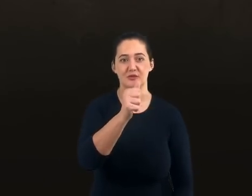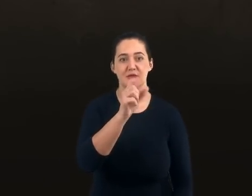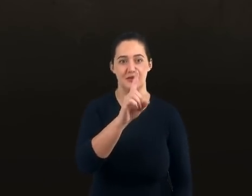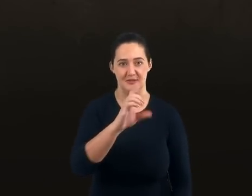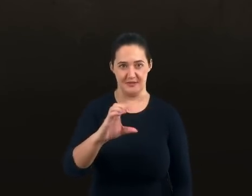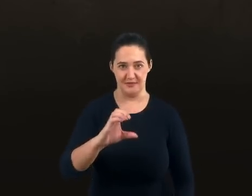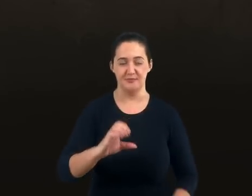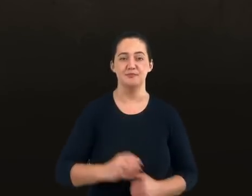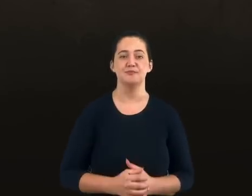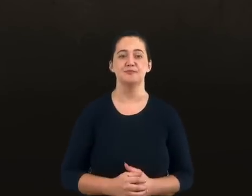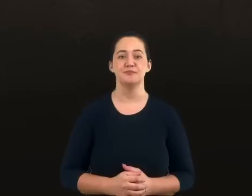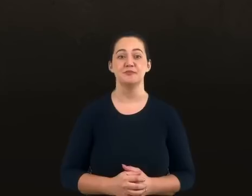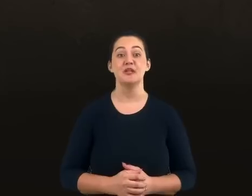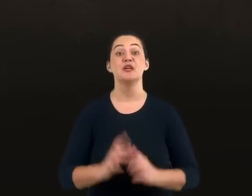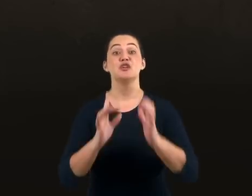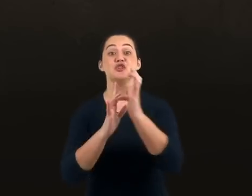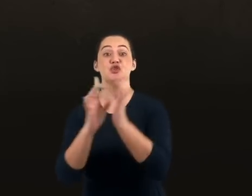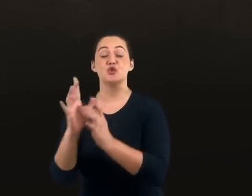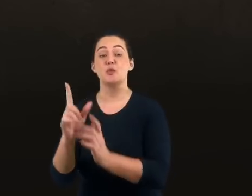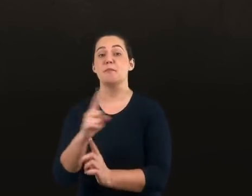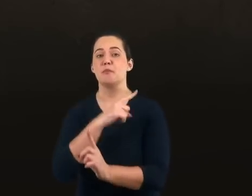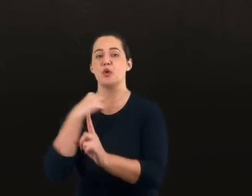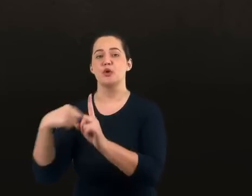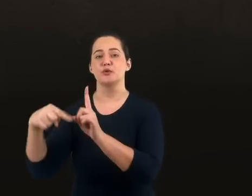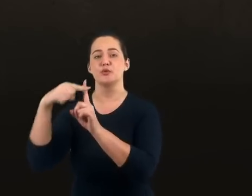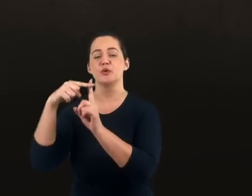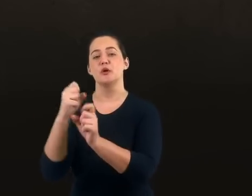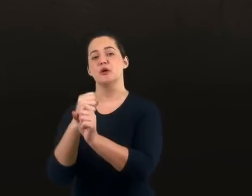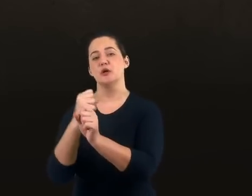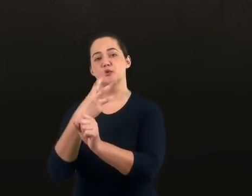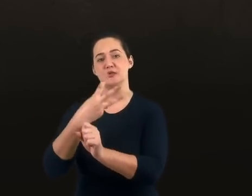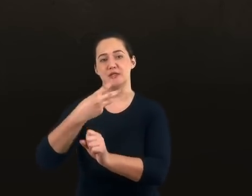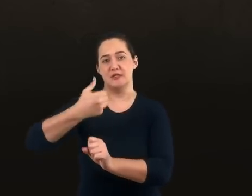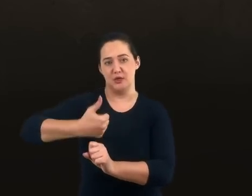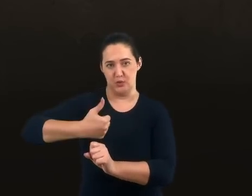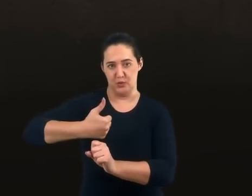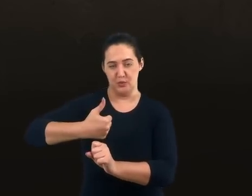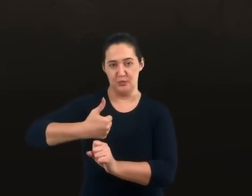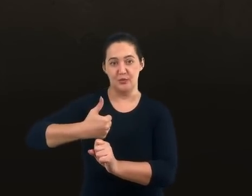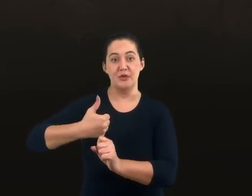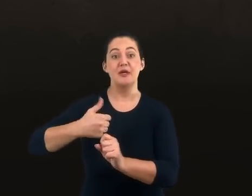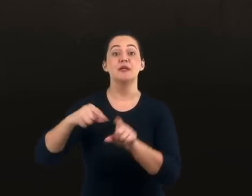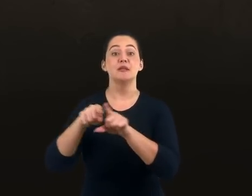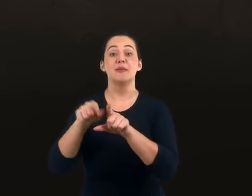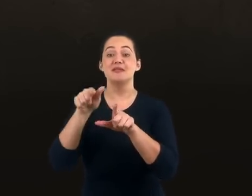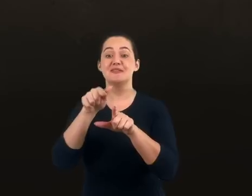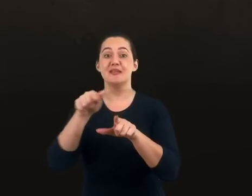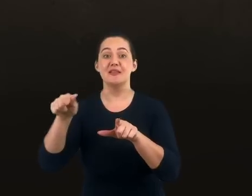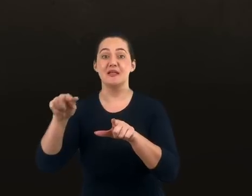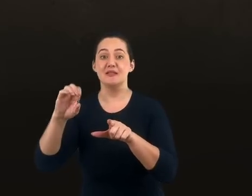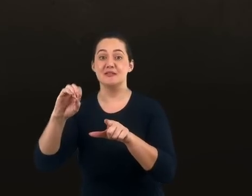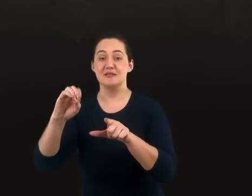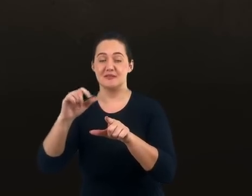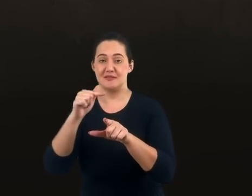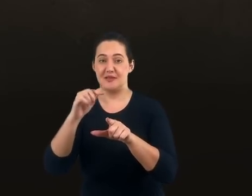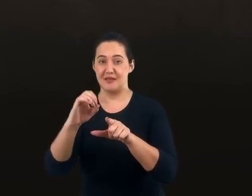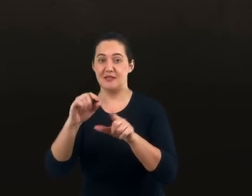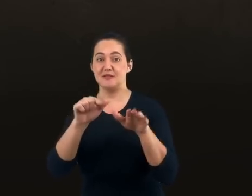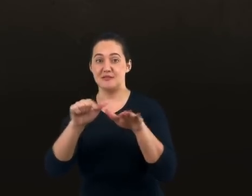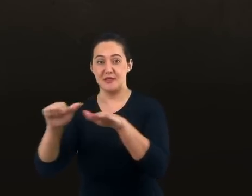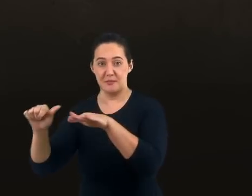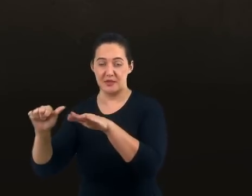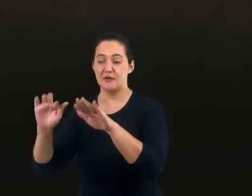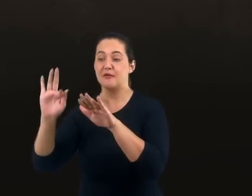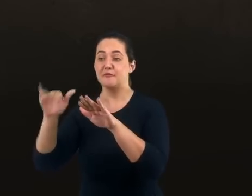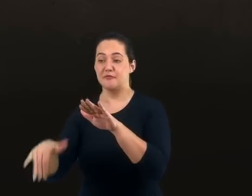precisão matemática. Jesus é morto no ano 31 de nossa era e as 70 semanas terminam